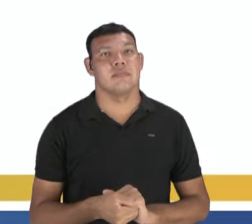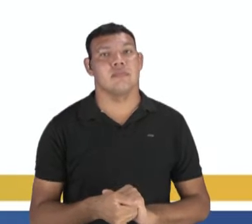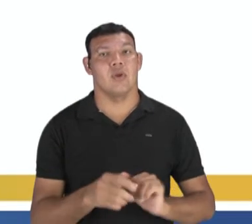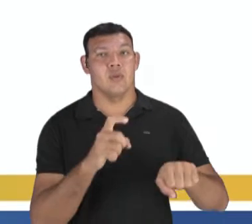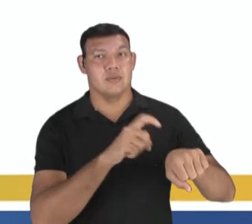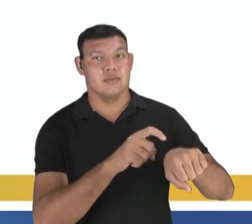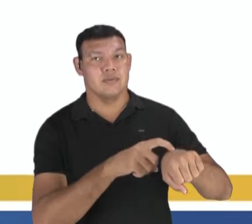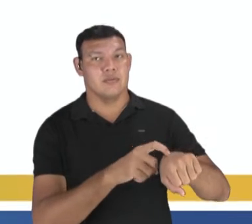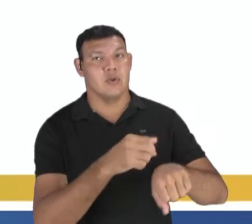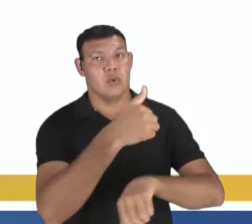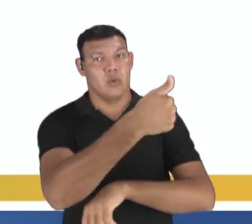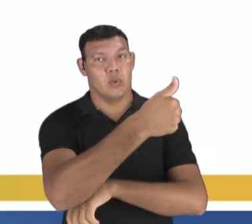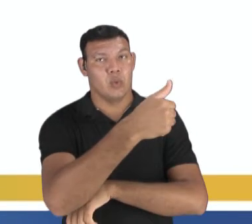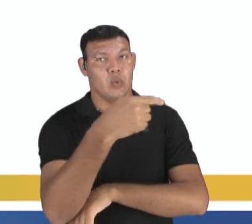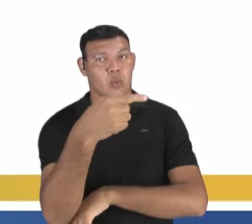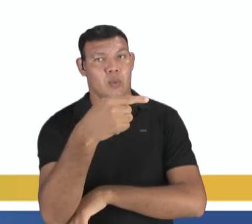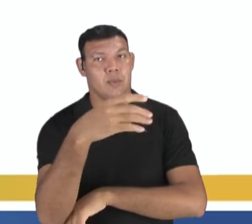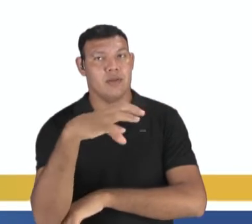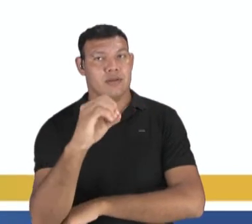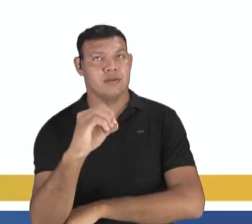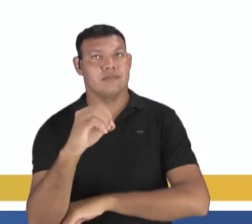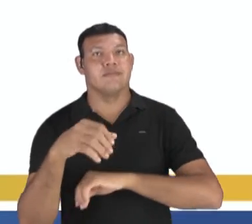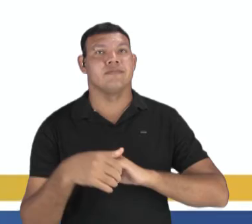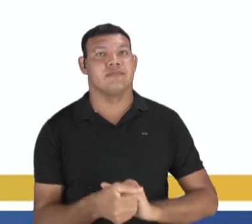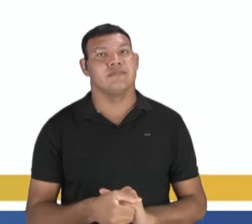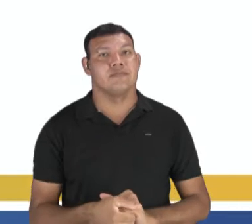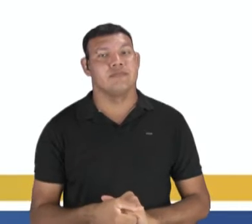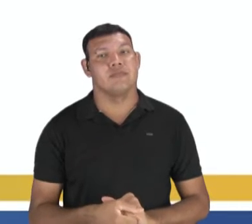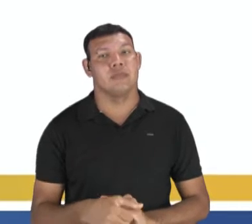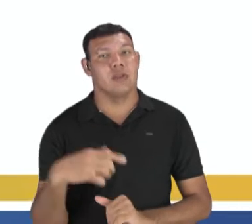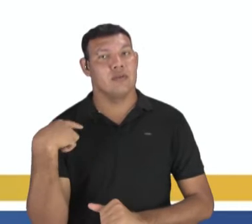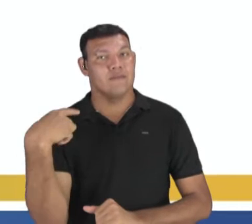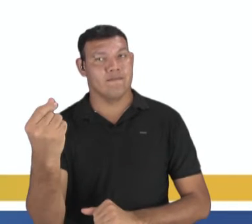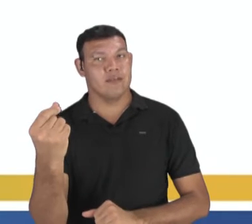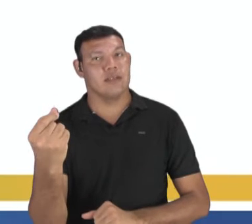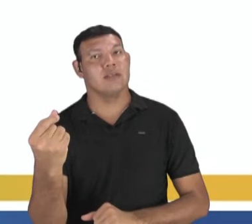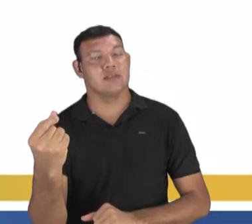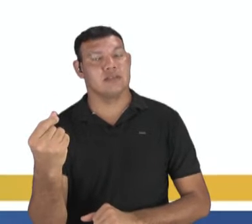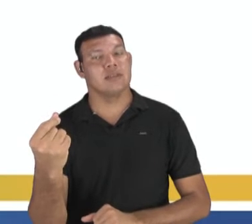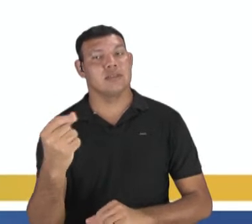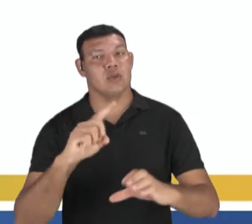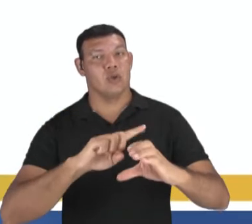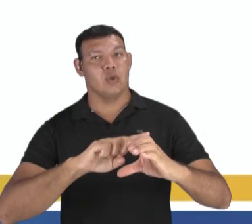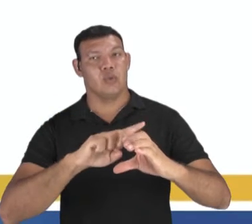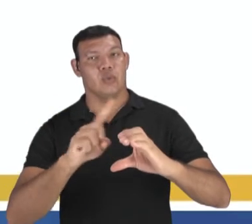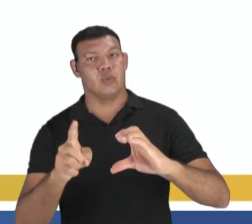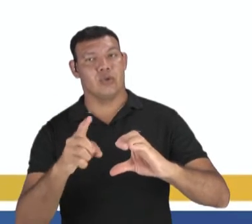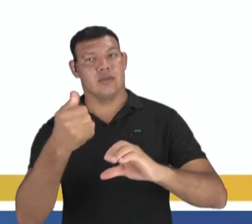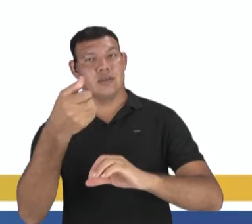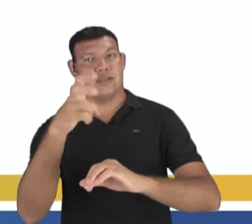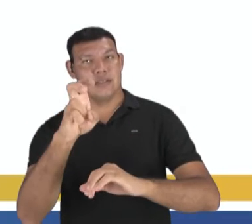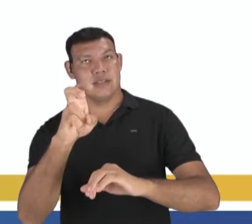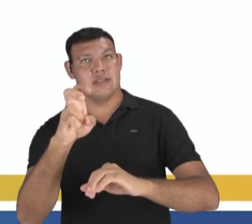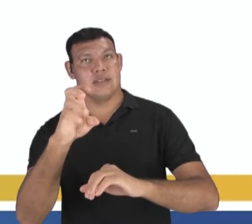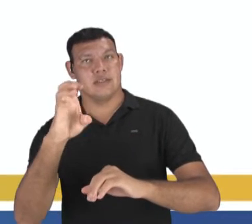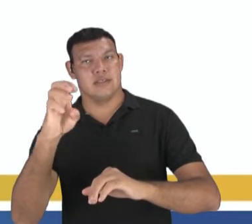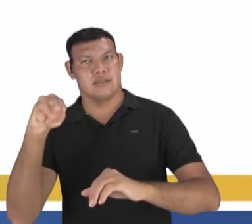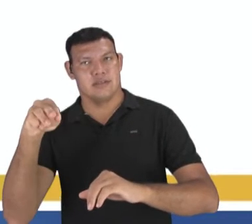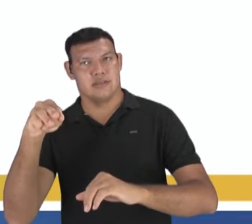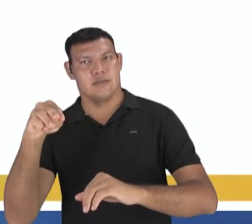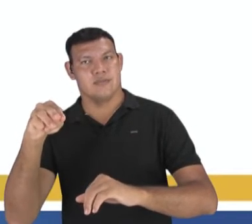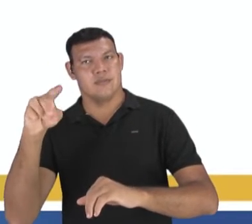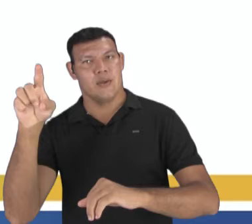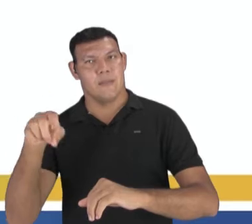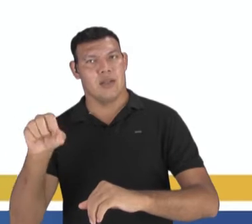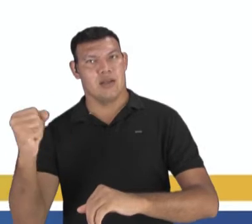o tempo, 1 menos 0. Isso dá o quê? A velocidade? 15 centímetros por segundo.